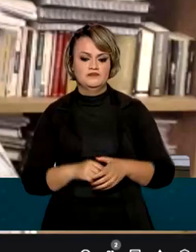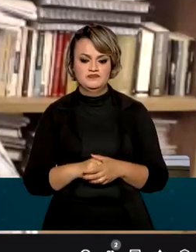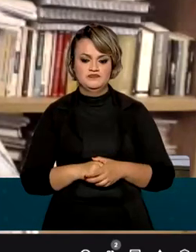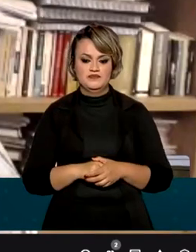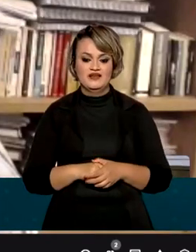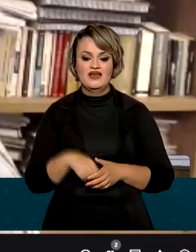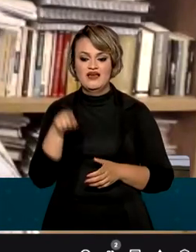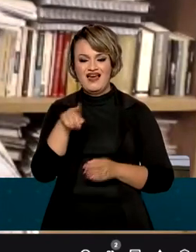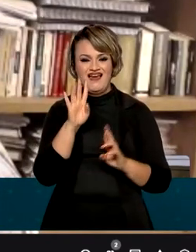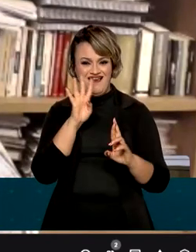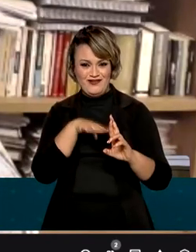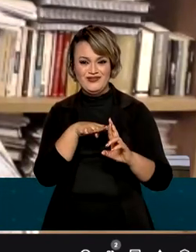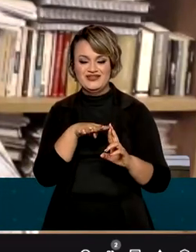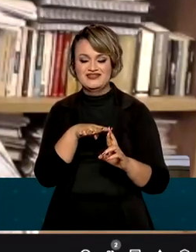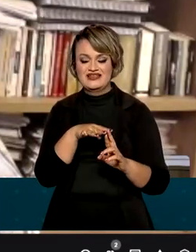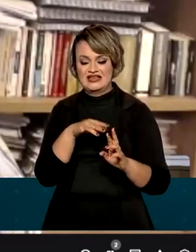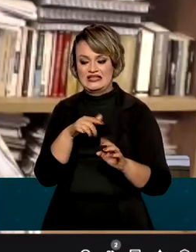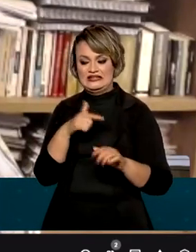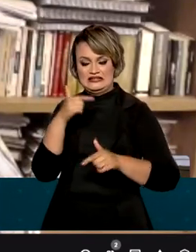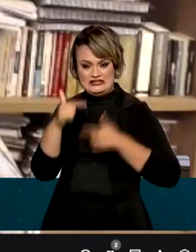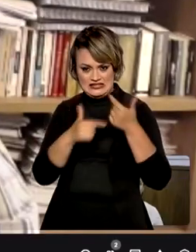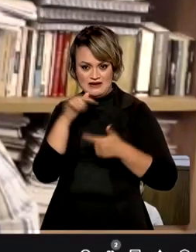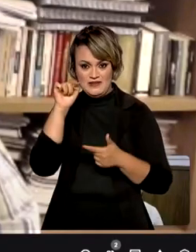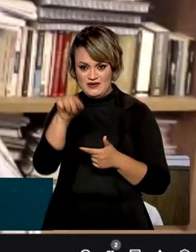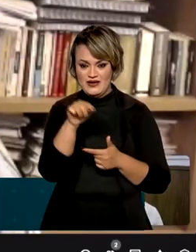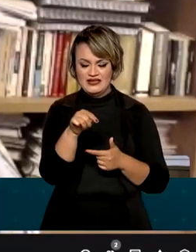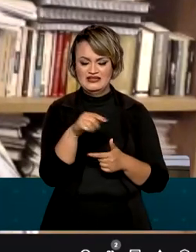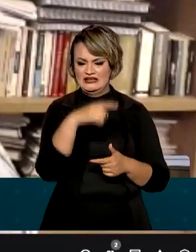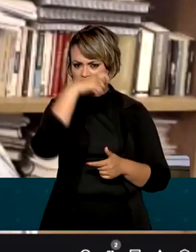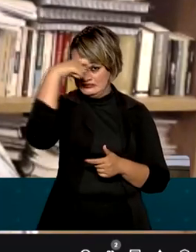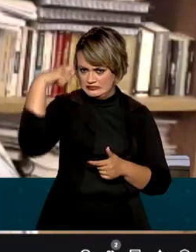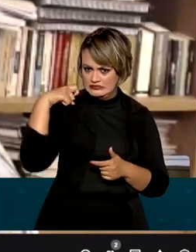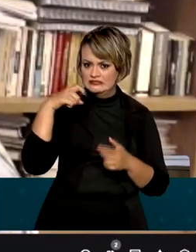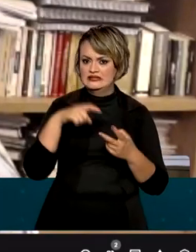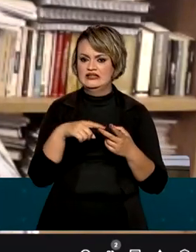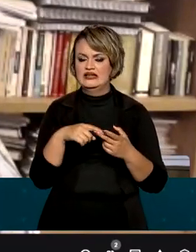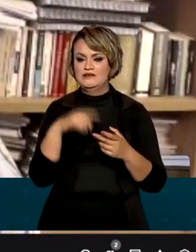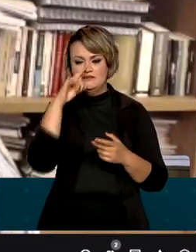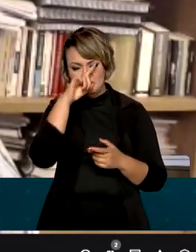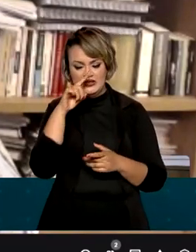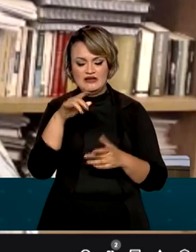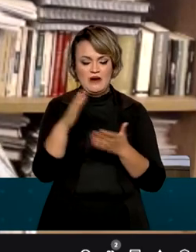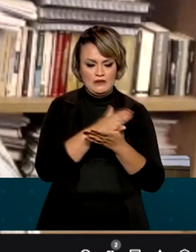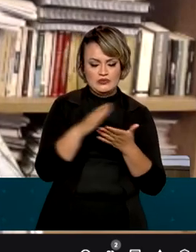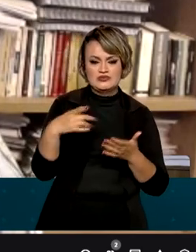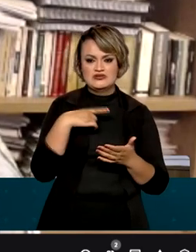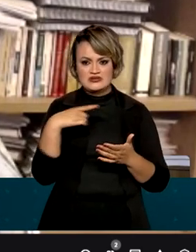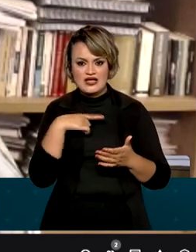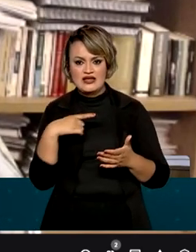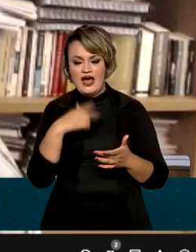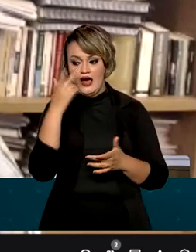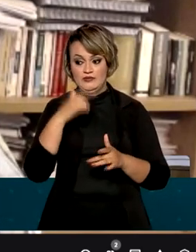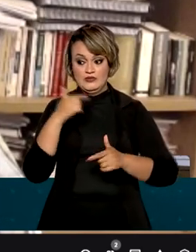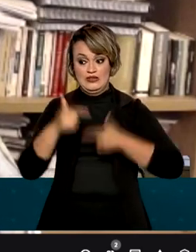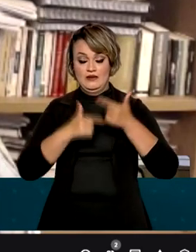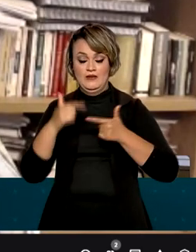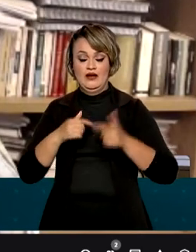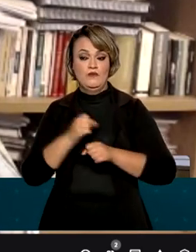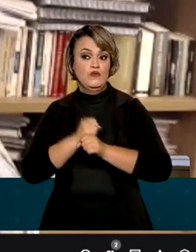Se reconhecer que aquela atividade, por ser mais penosa, por ser mais nociva, leva a uma perda de capacidade